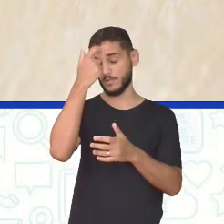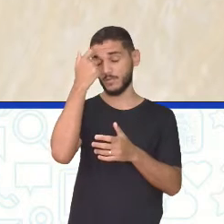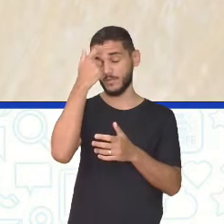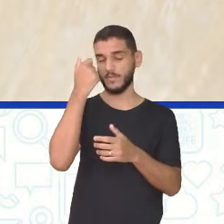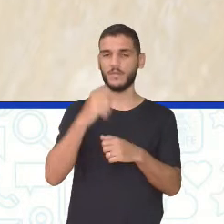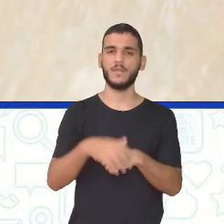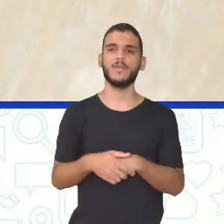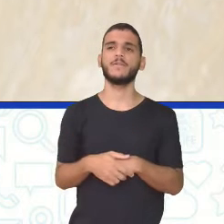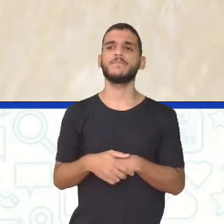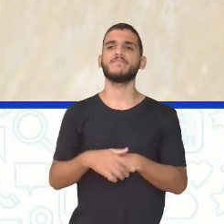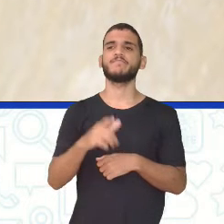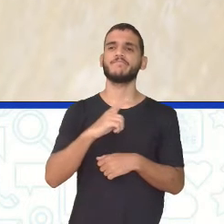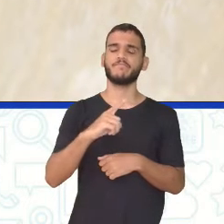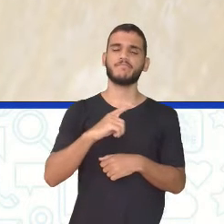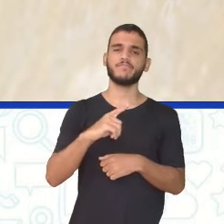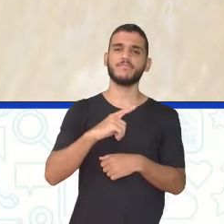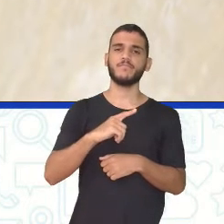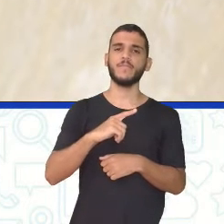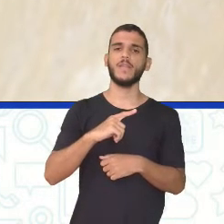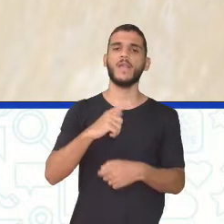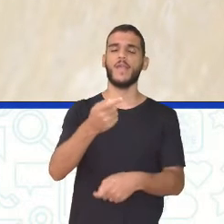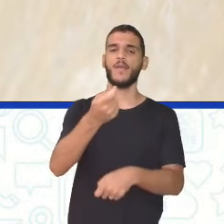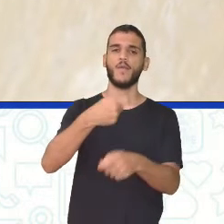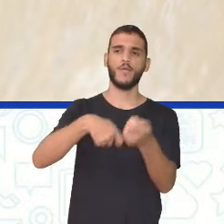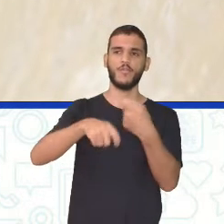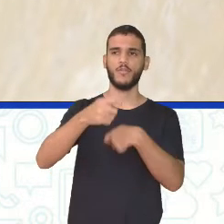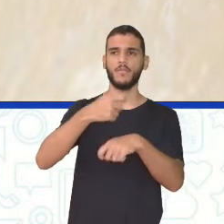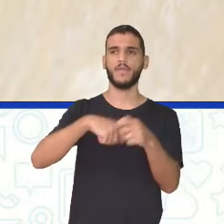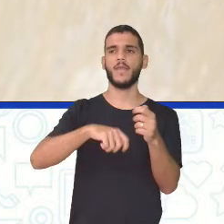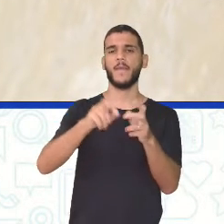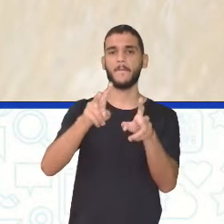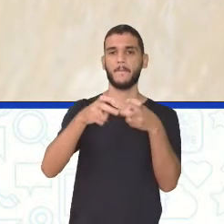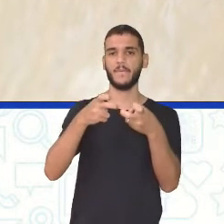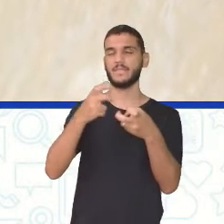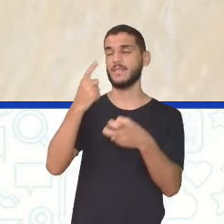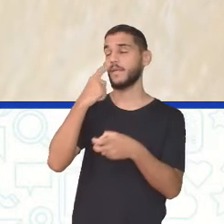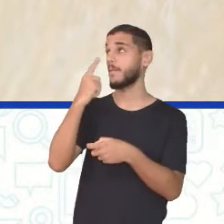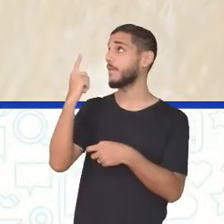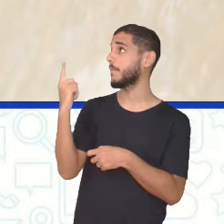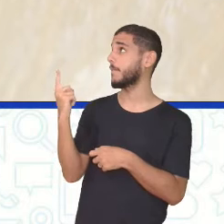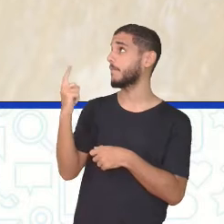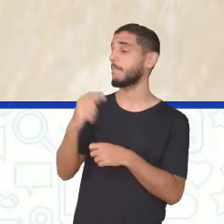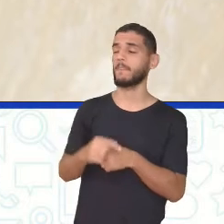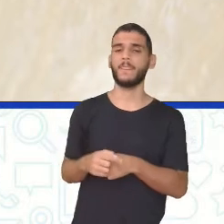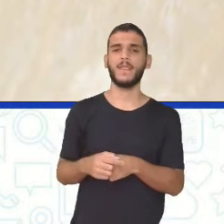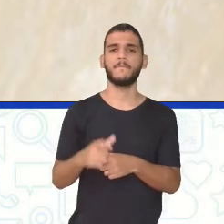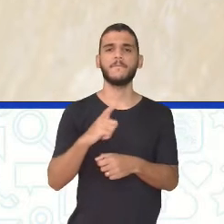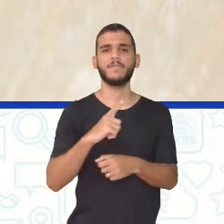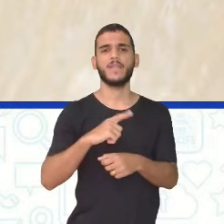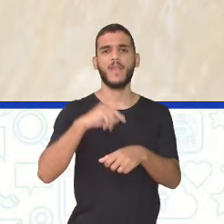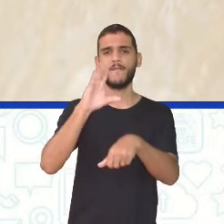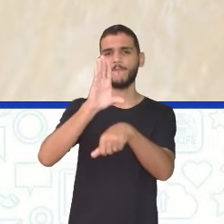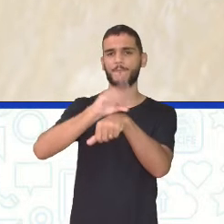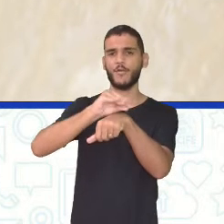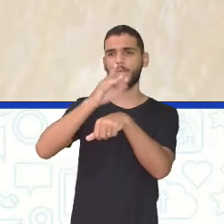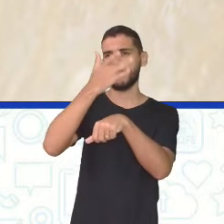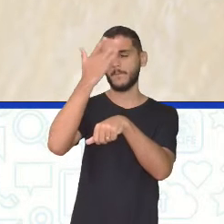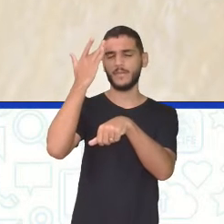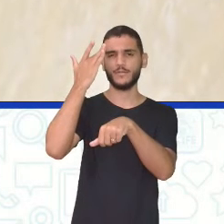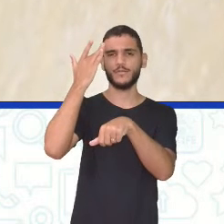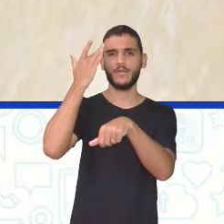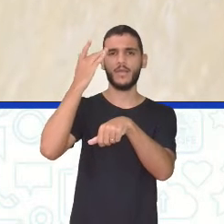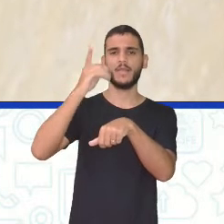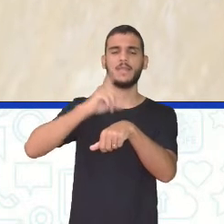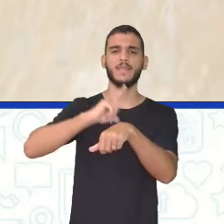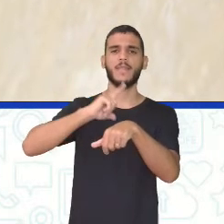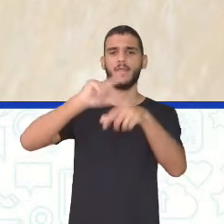além de questões econômicas, né, aí no meio você tem uma imagem, né, de uma pessoa com uma estrelinha na cabeça, e aí tem alusão